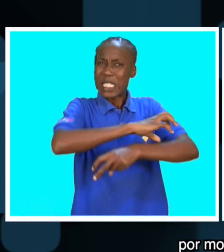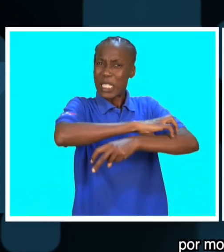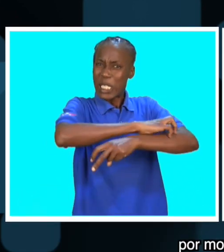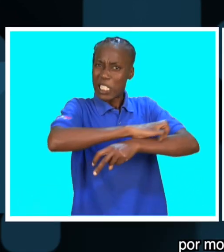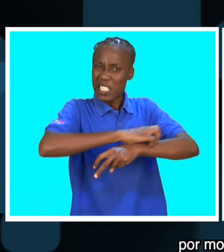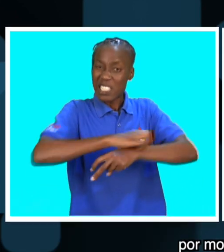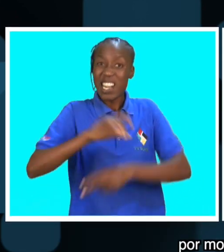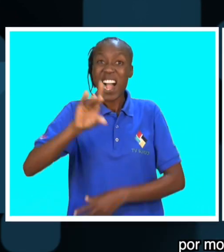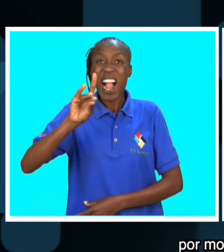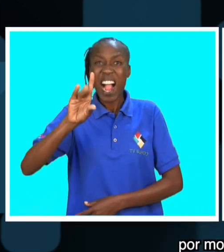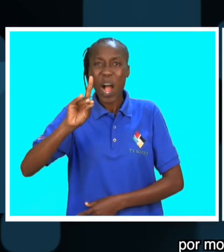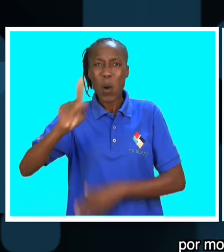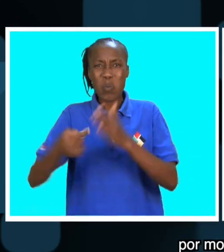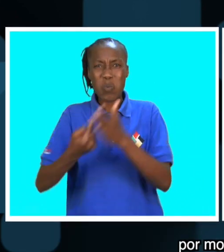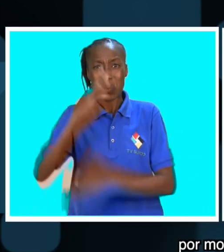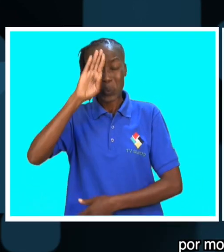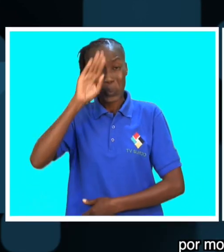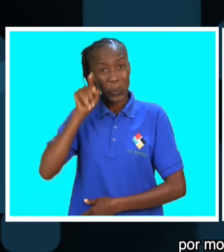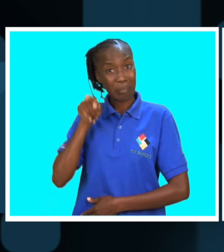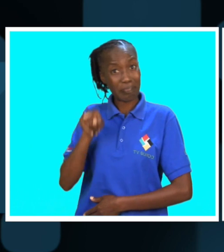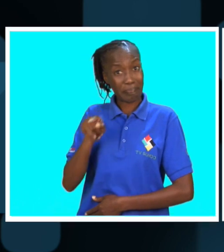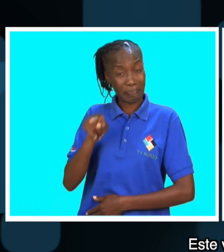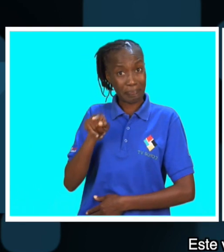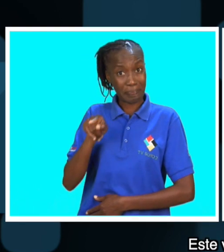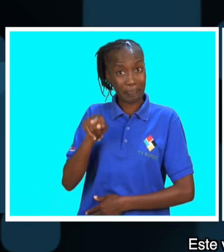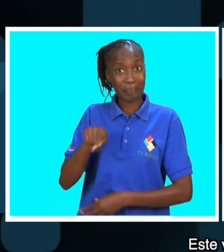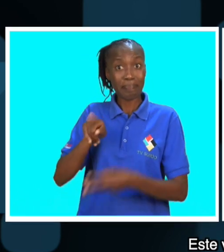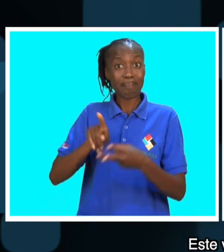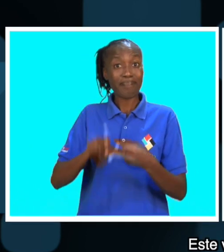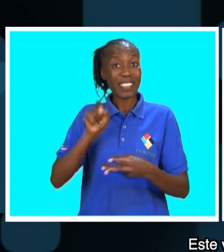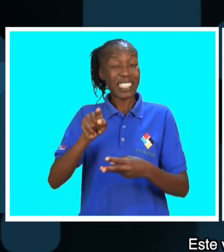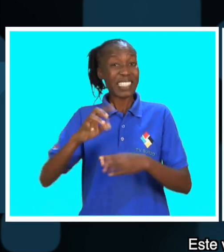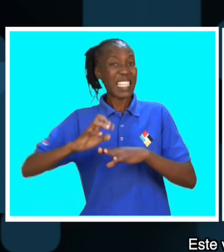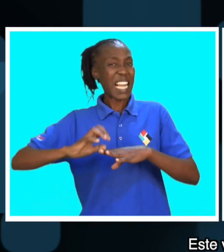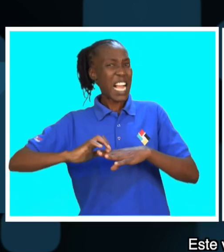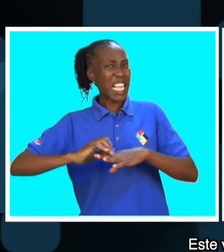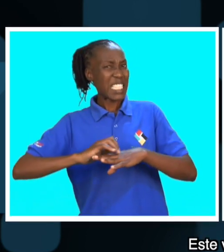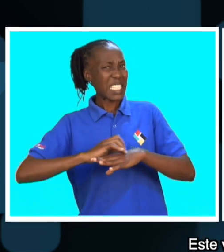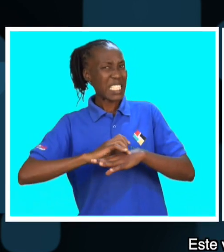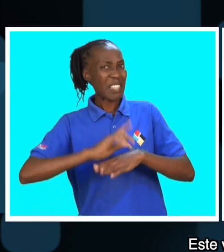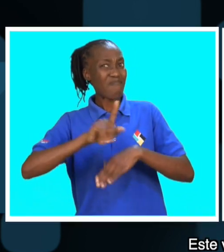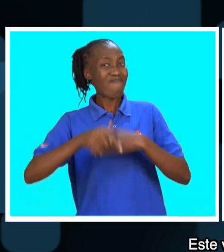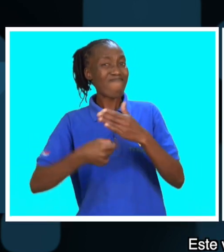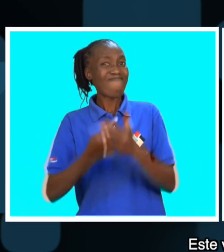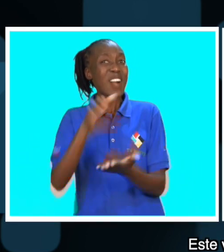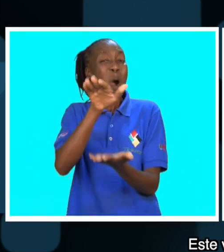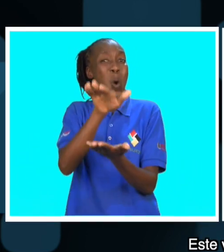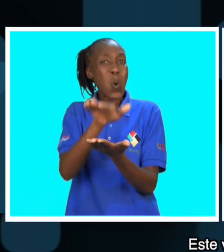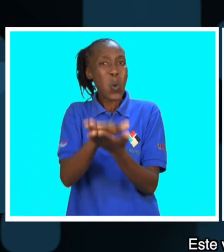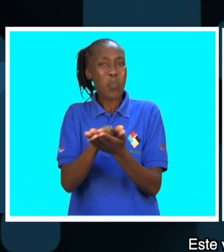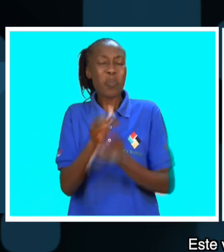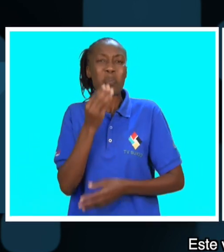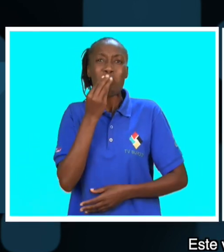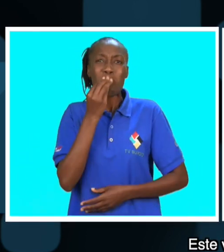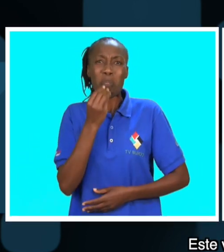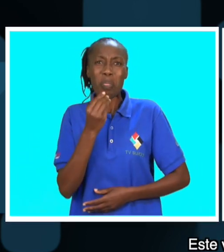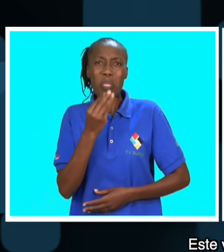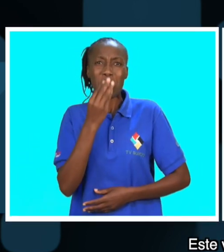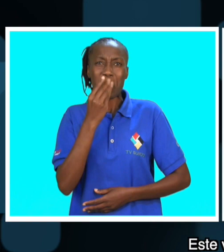e arraigaduras de cães infetados. Este vírus encontra-se